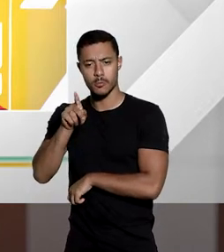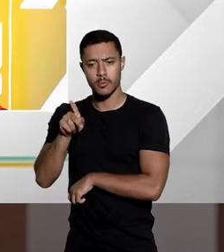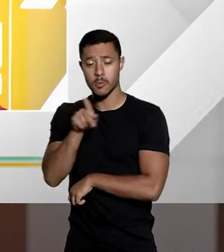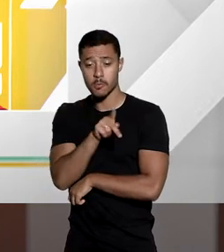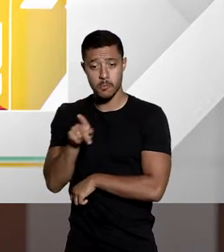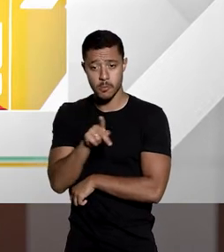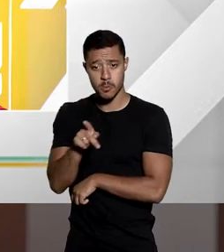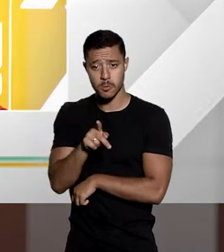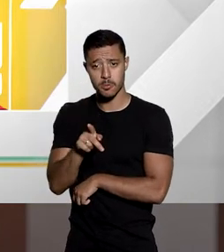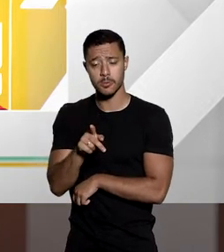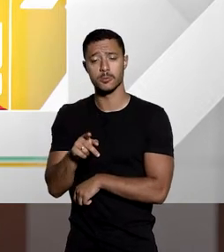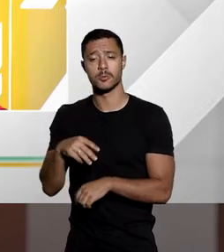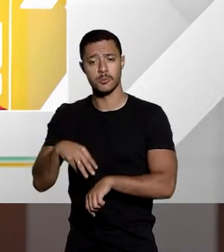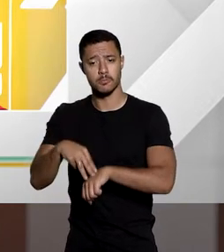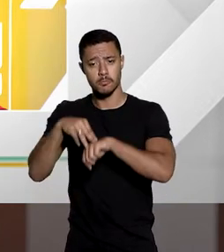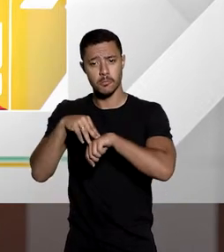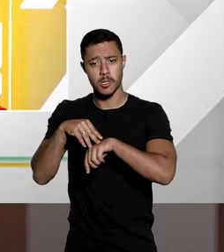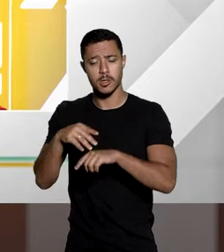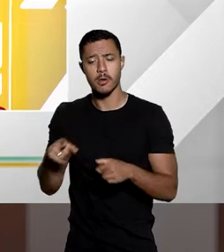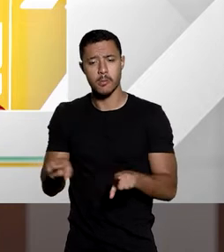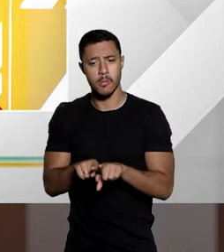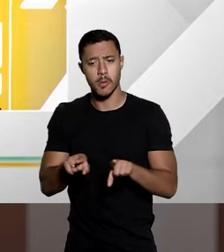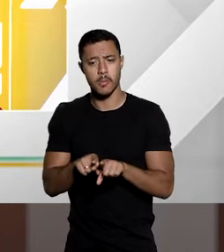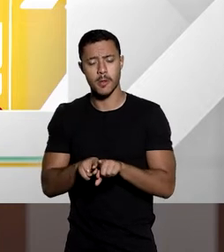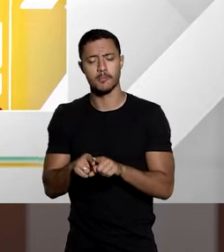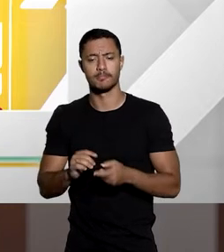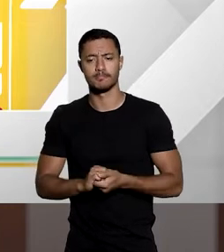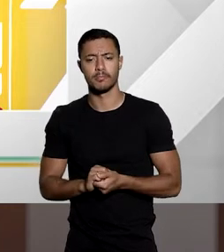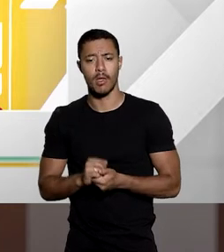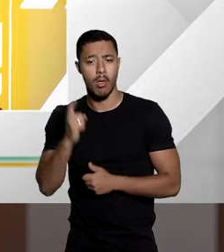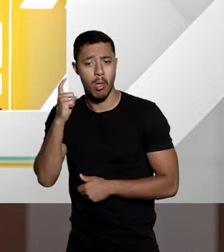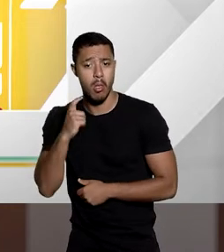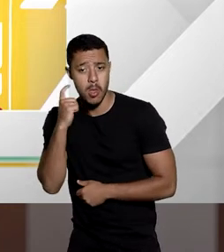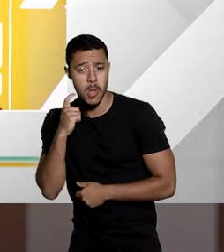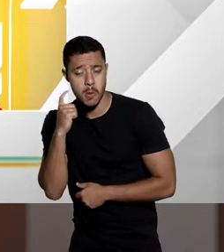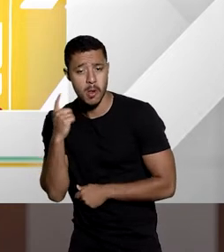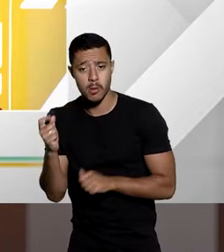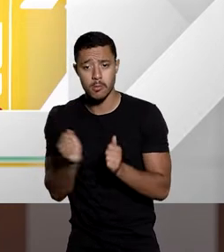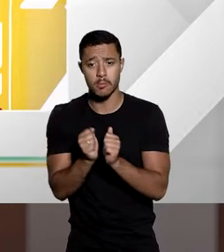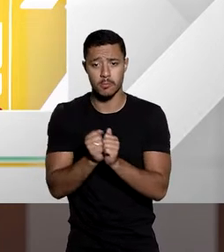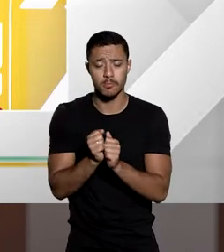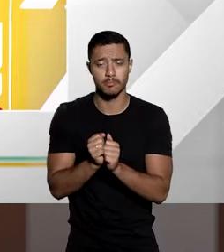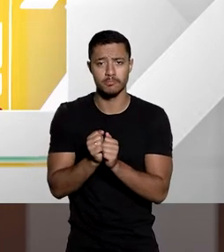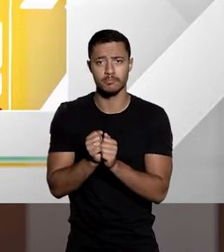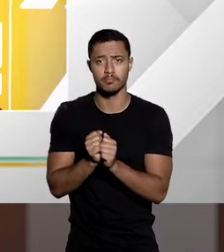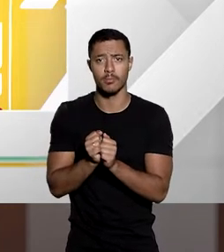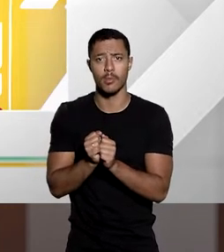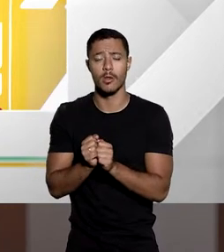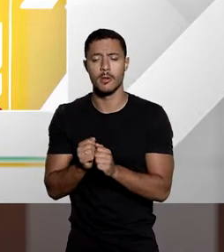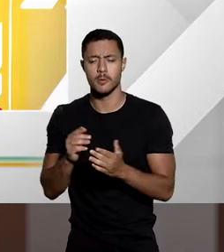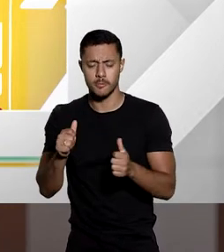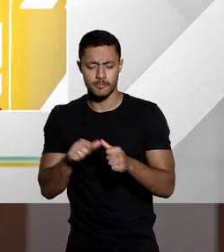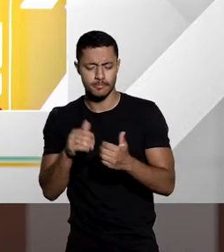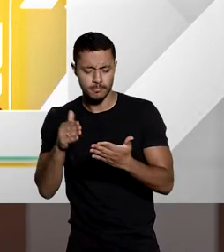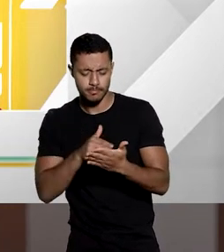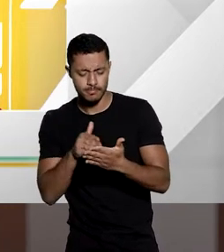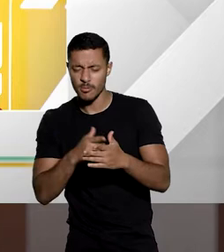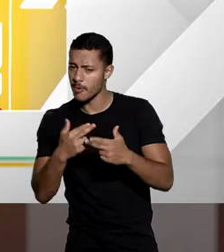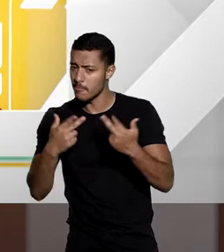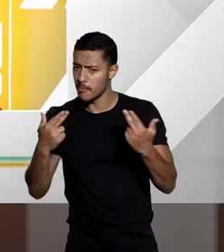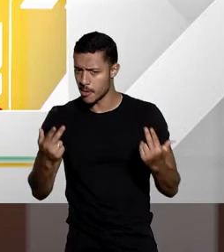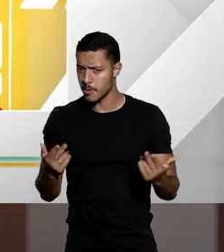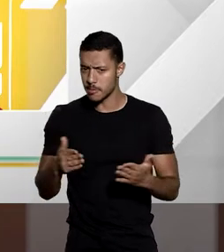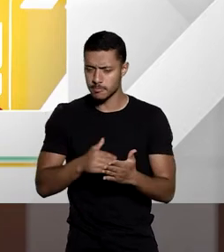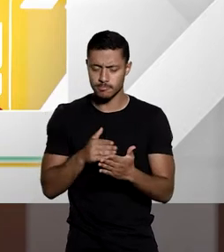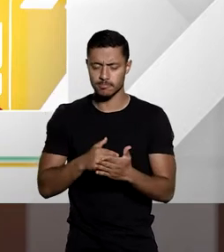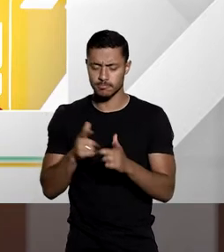de doutorado, mestrado e de graduação. Também é advogada parecerista e árbitra, além de ser autora de diversos